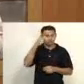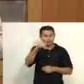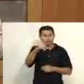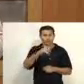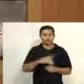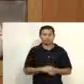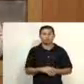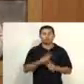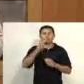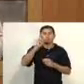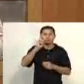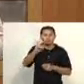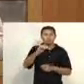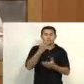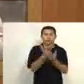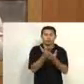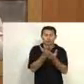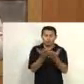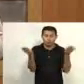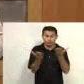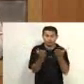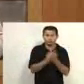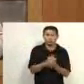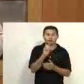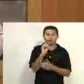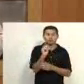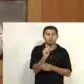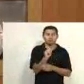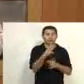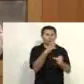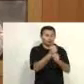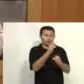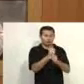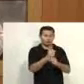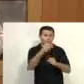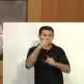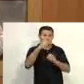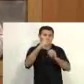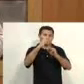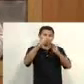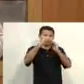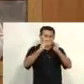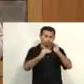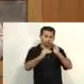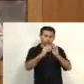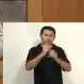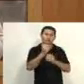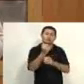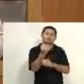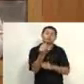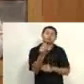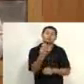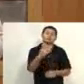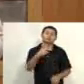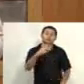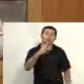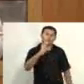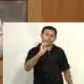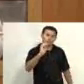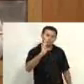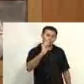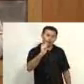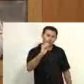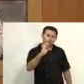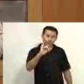vocês vão ver nessa teleaula de hoje, é que o cálculo da probabilidade que veremos na teleaula de hoje, ele é